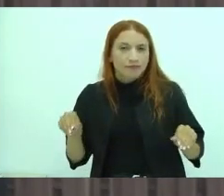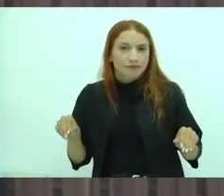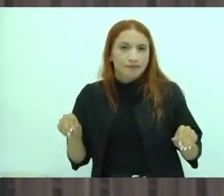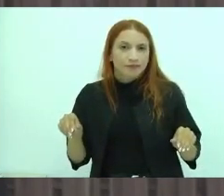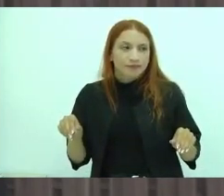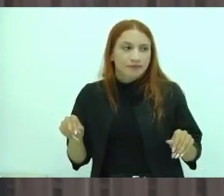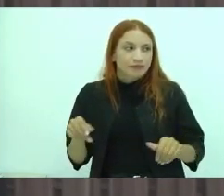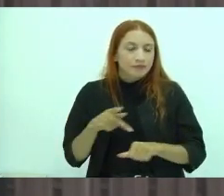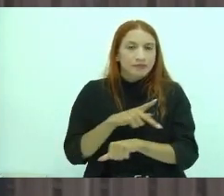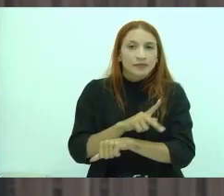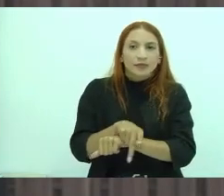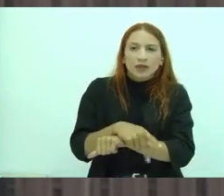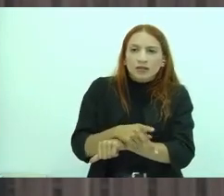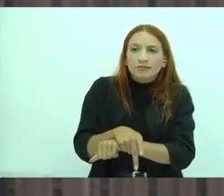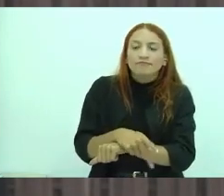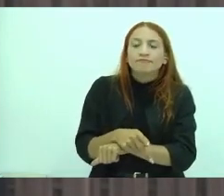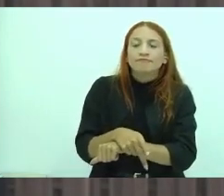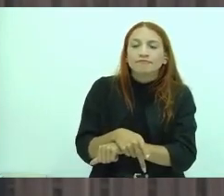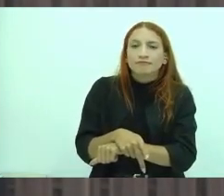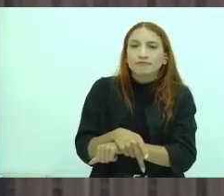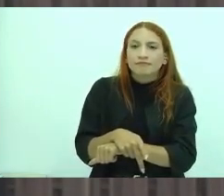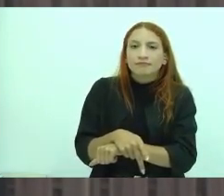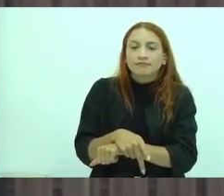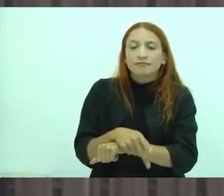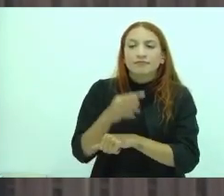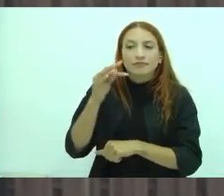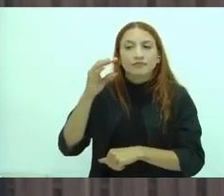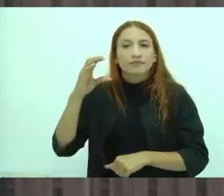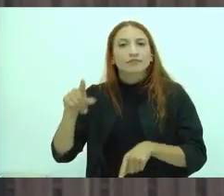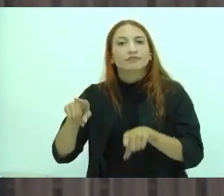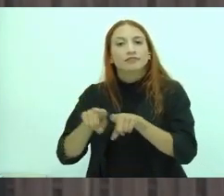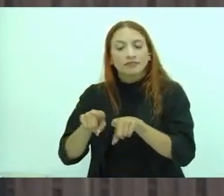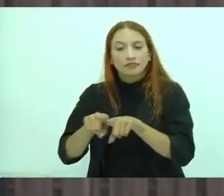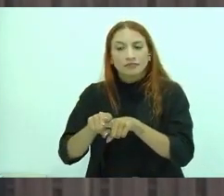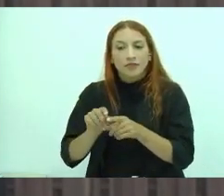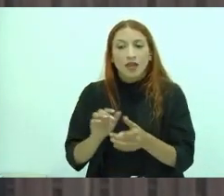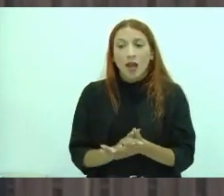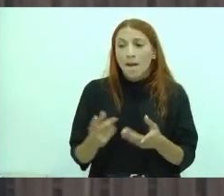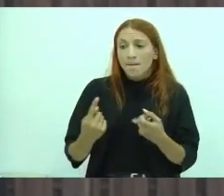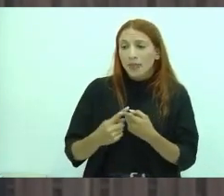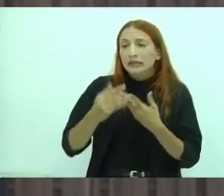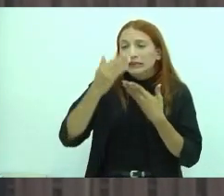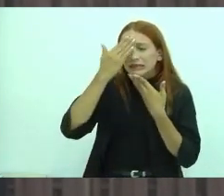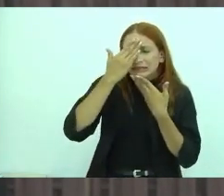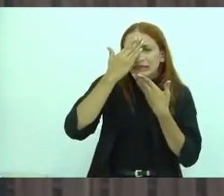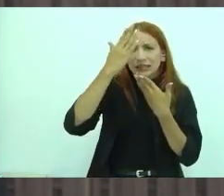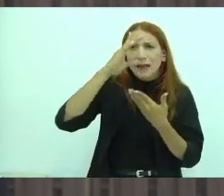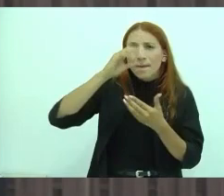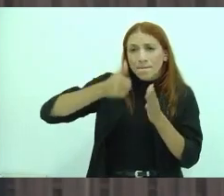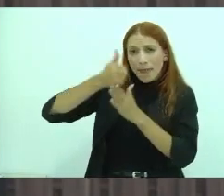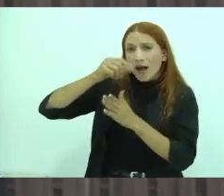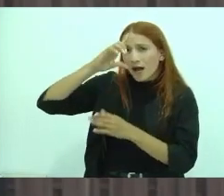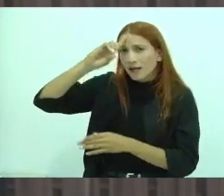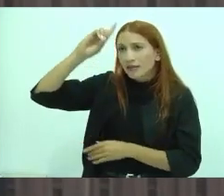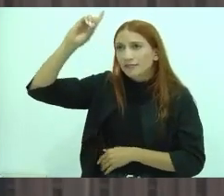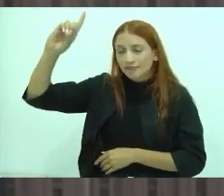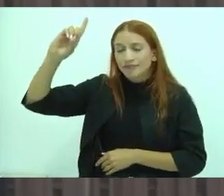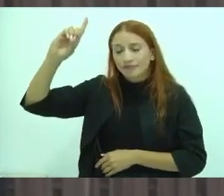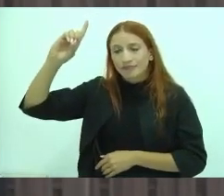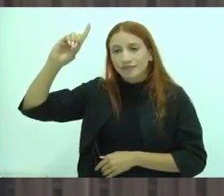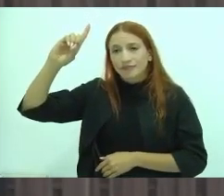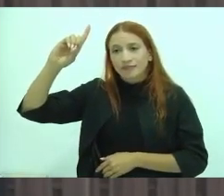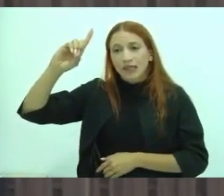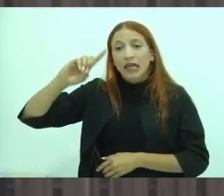da Praça do Alto do Tancredo, ou no Tancredo Neves. Por isso eu quero agradecer primeiro a Deus que cumpri tudo